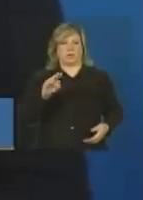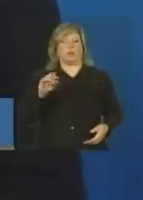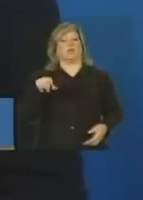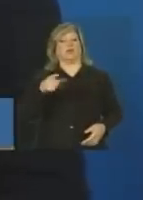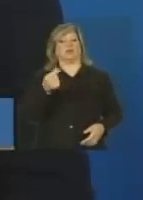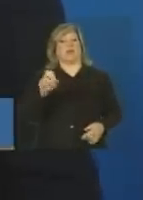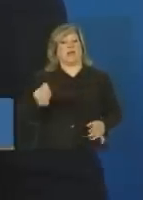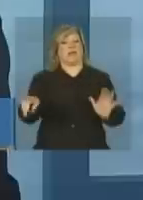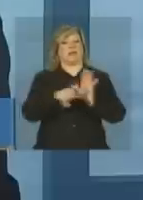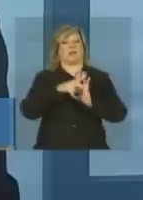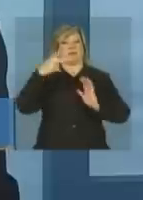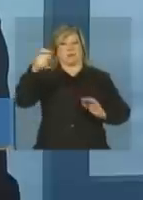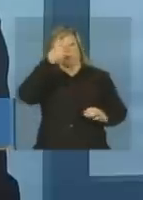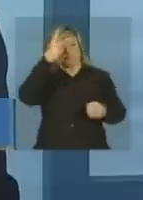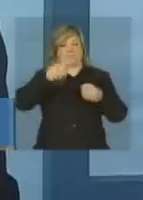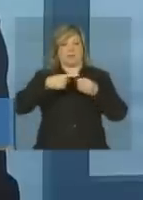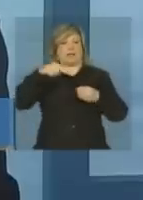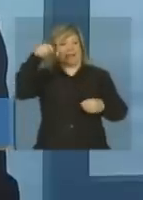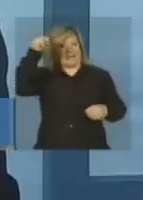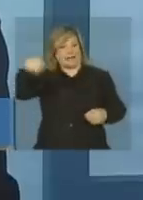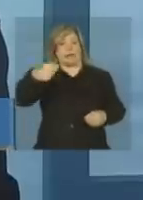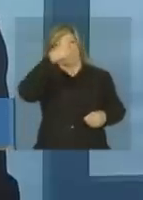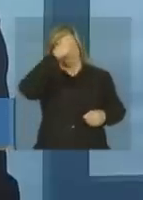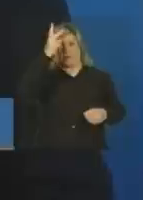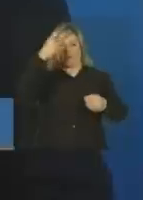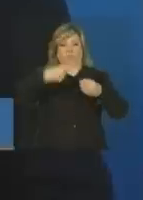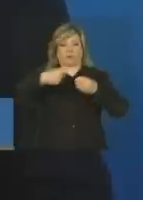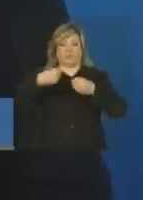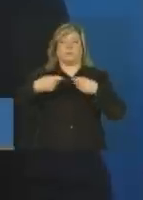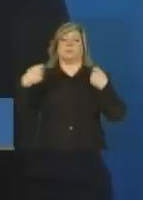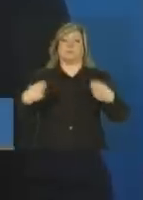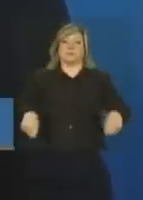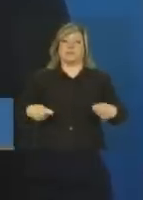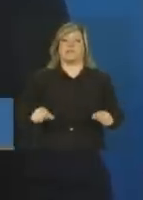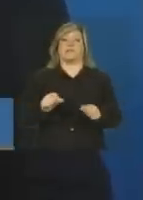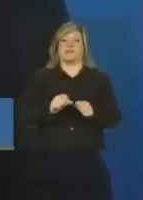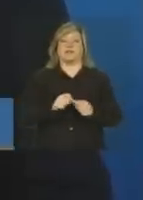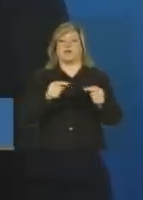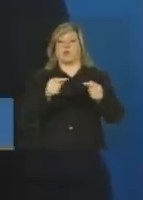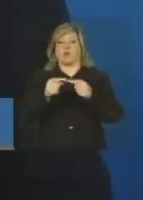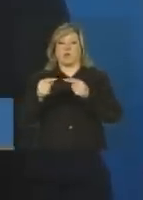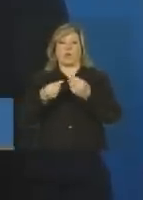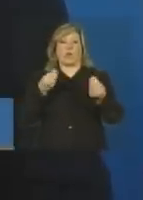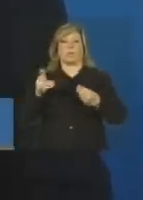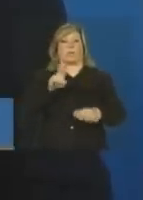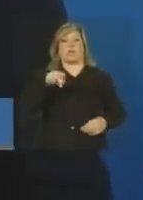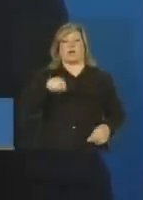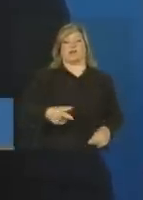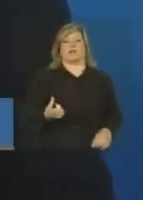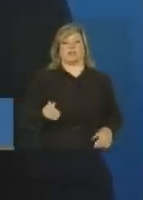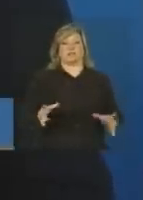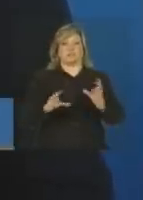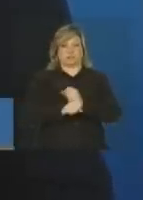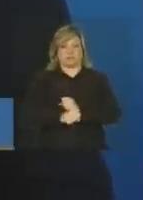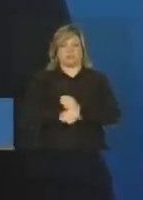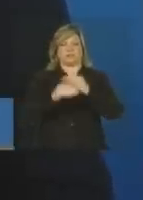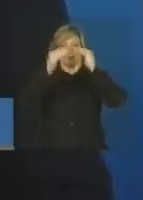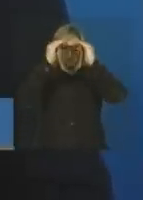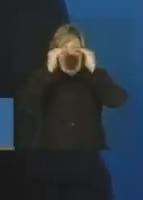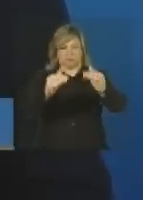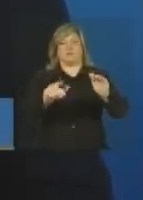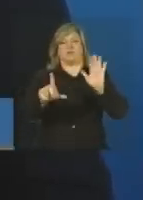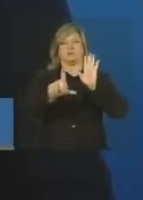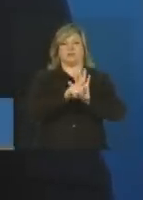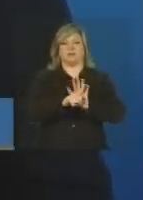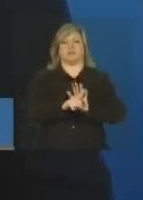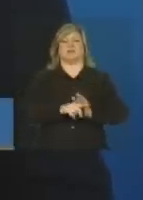é do município, e o município precisa fazer de acordo a gestão desses recursos, seguindo toda a legislação, colocando